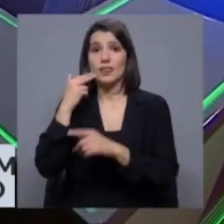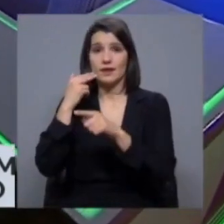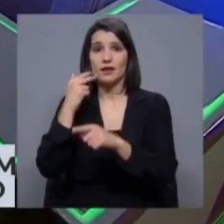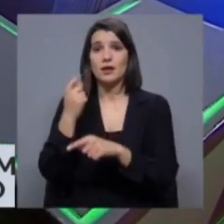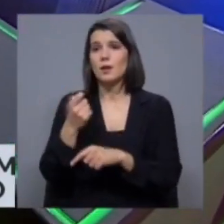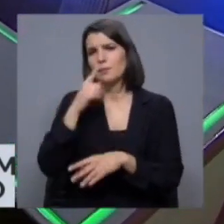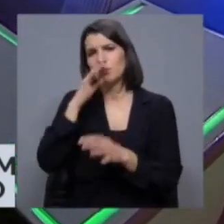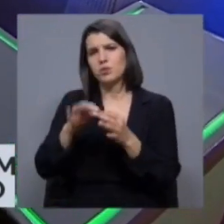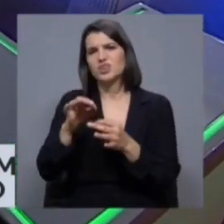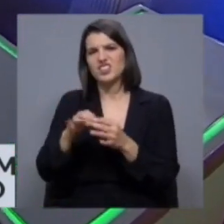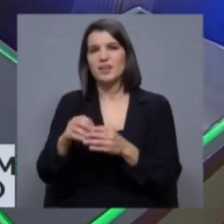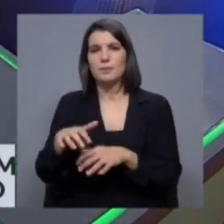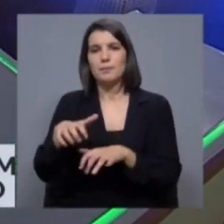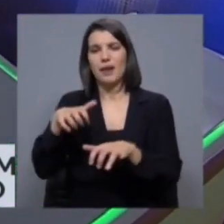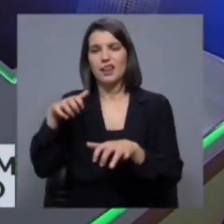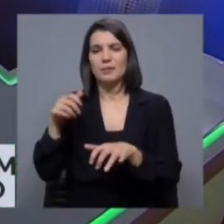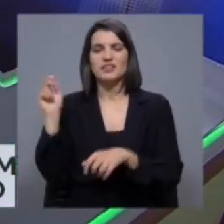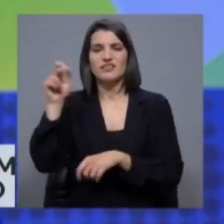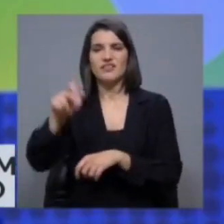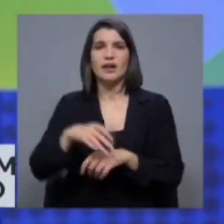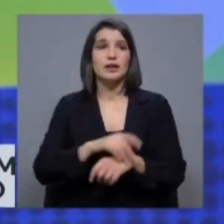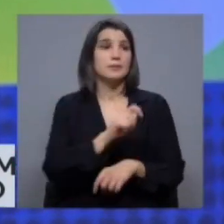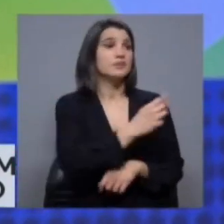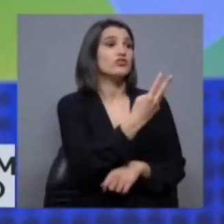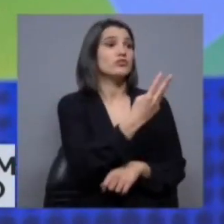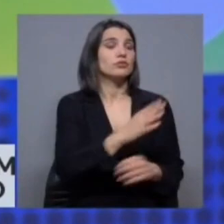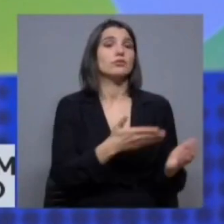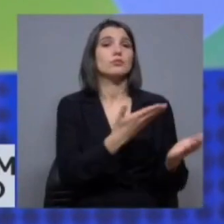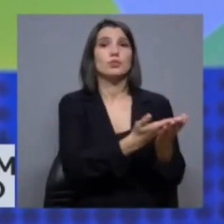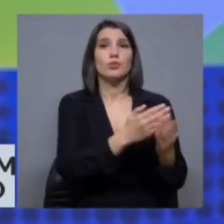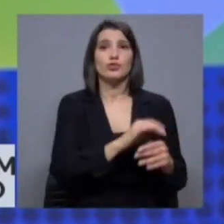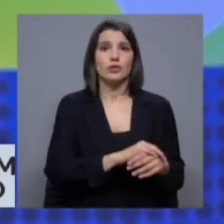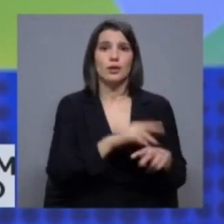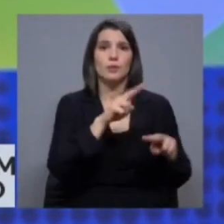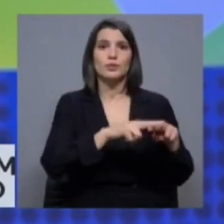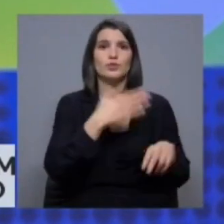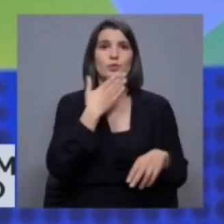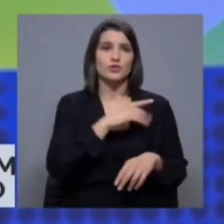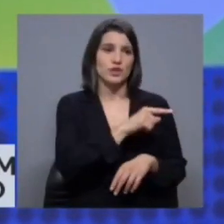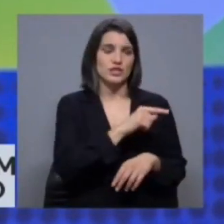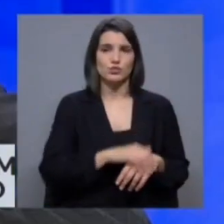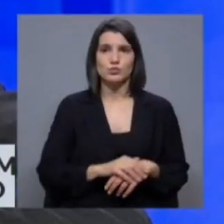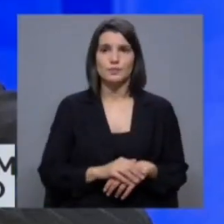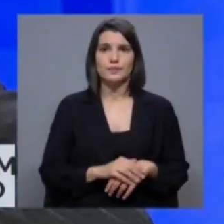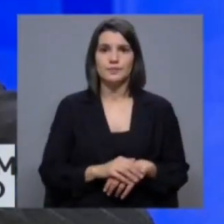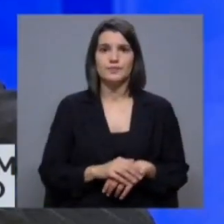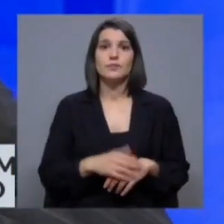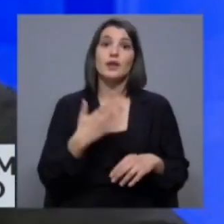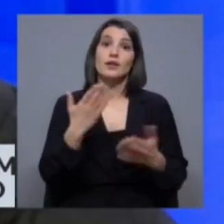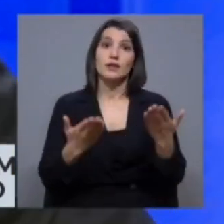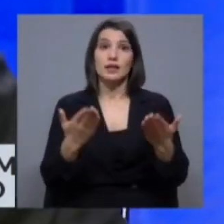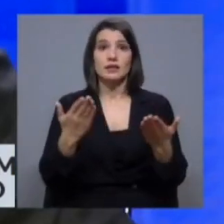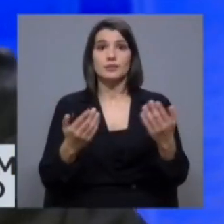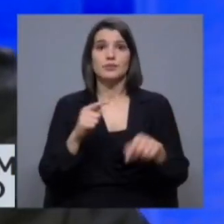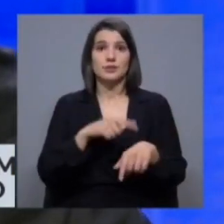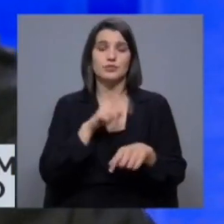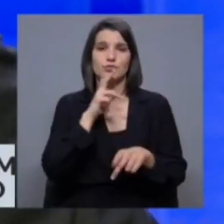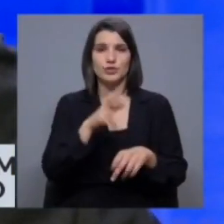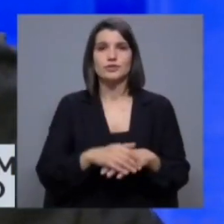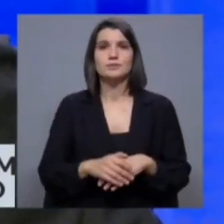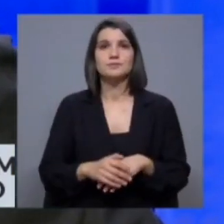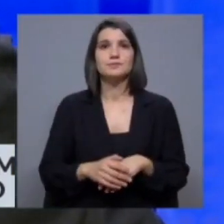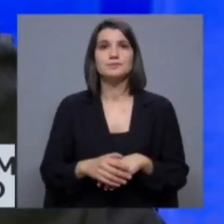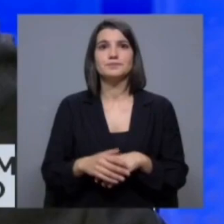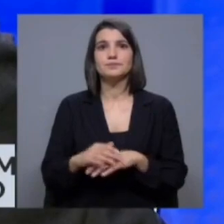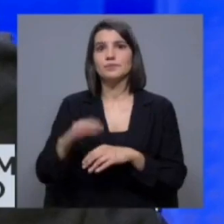passa por três meses três meses três meses proposta de prisão preventiva é isso deve-se responder que a tranquilidade te entregaram respostas